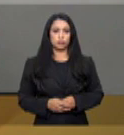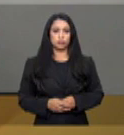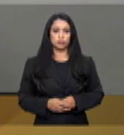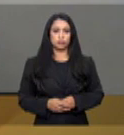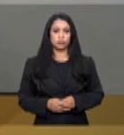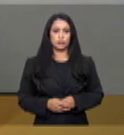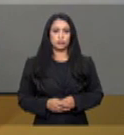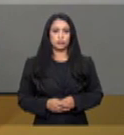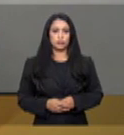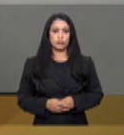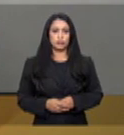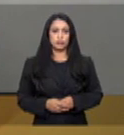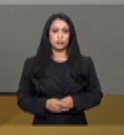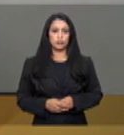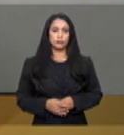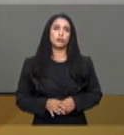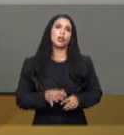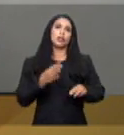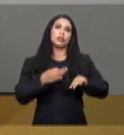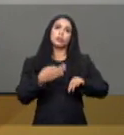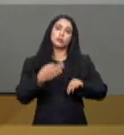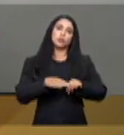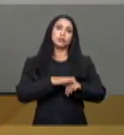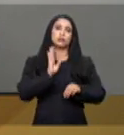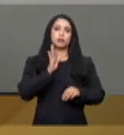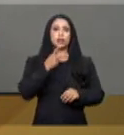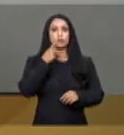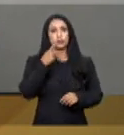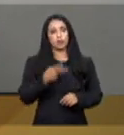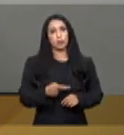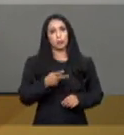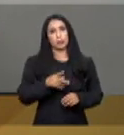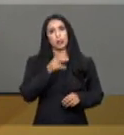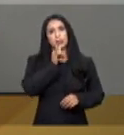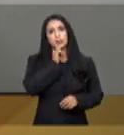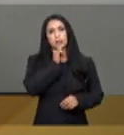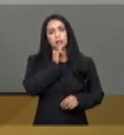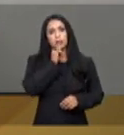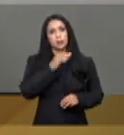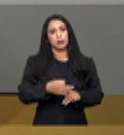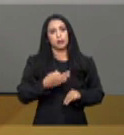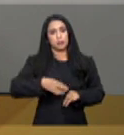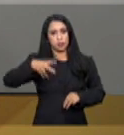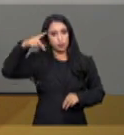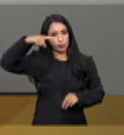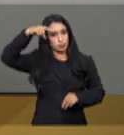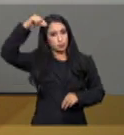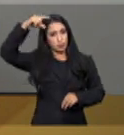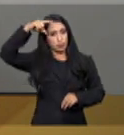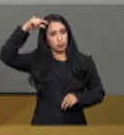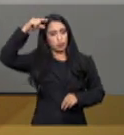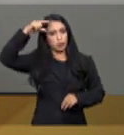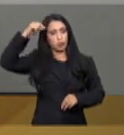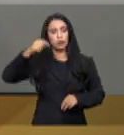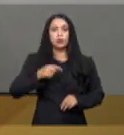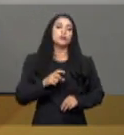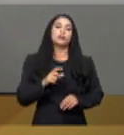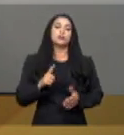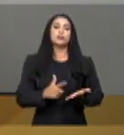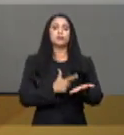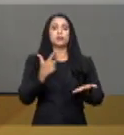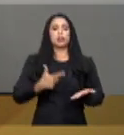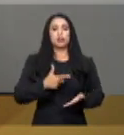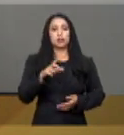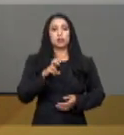por exemplo, por alguns ministros, como o eminente ministro Roberto Barroso, que nas folhas 51